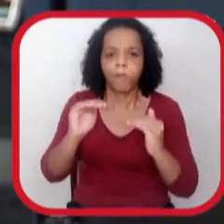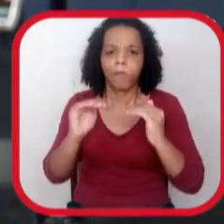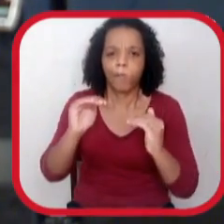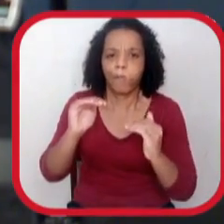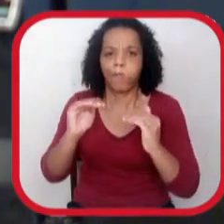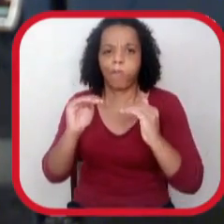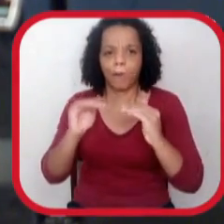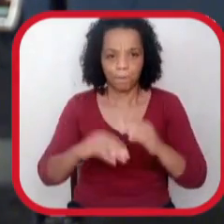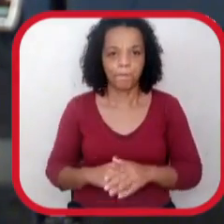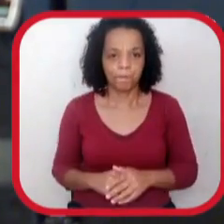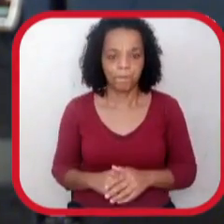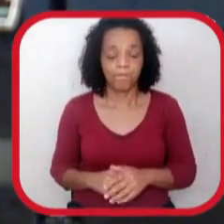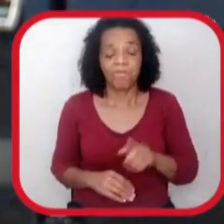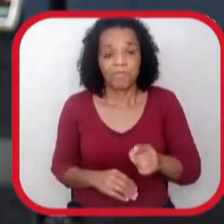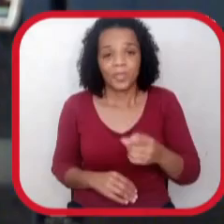equilibrados.